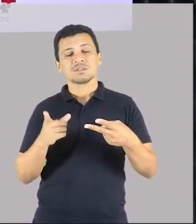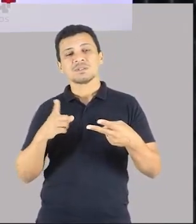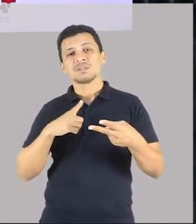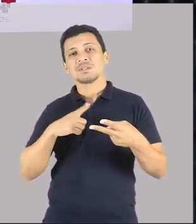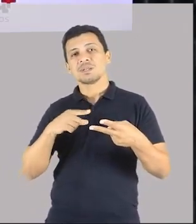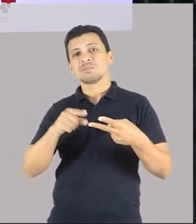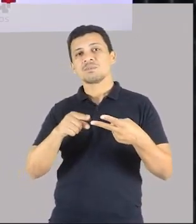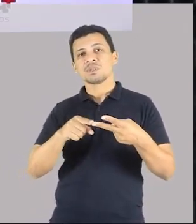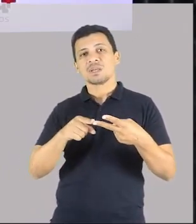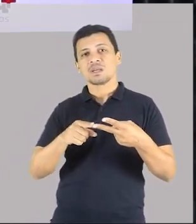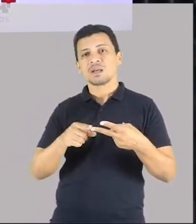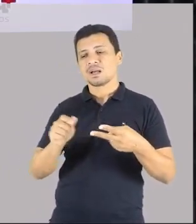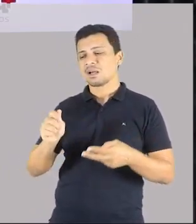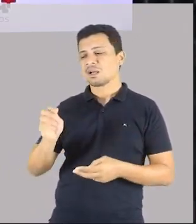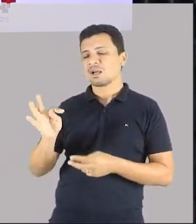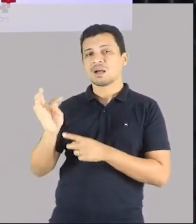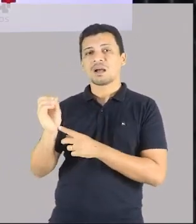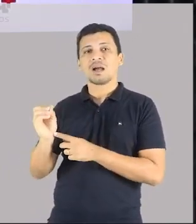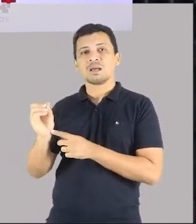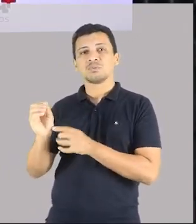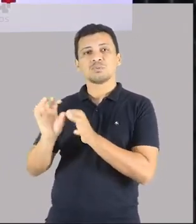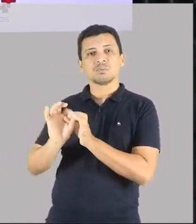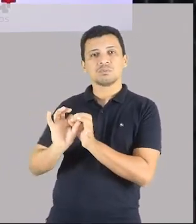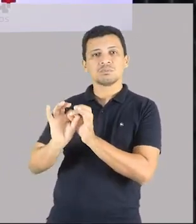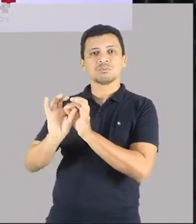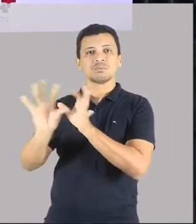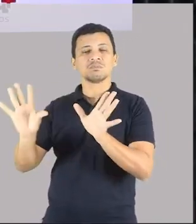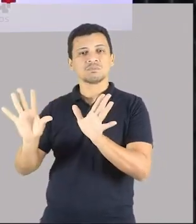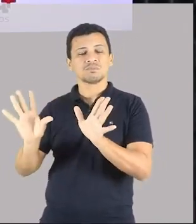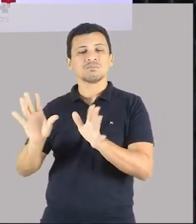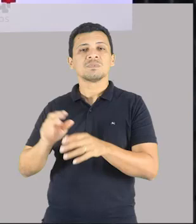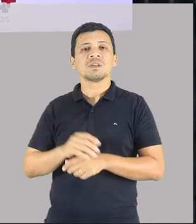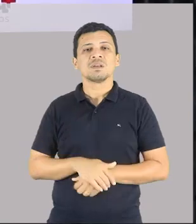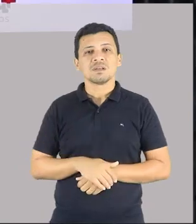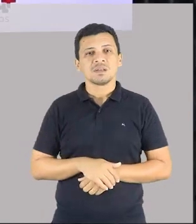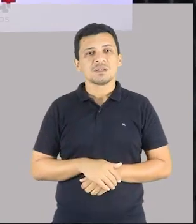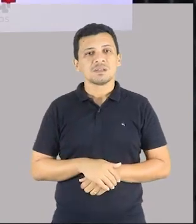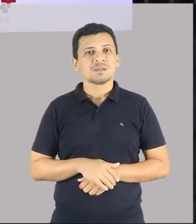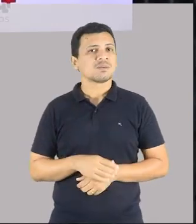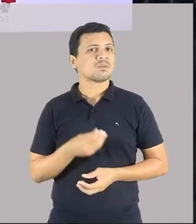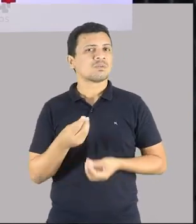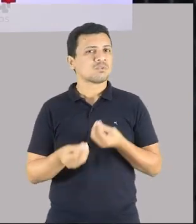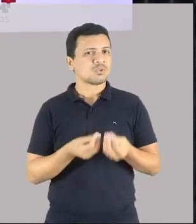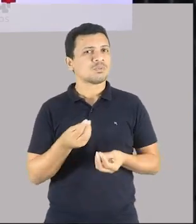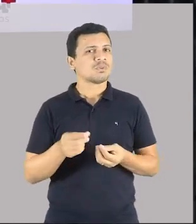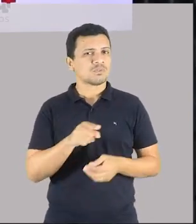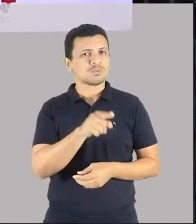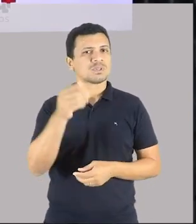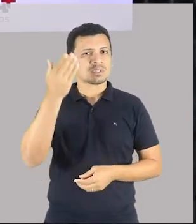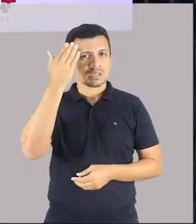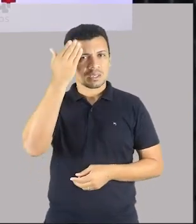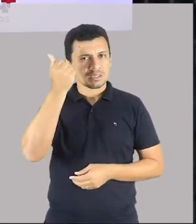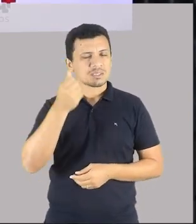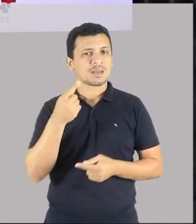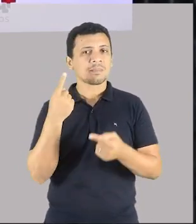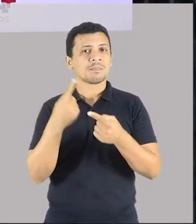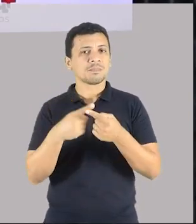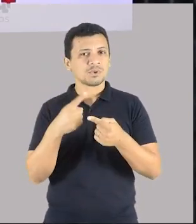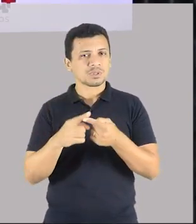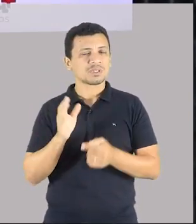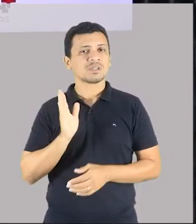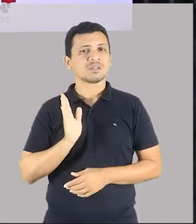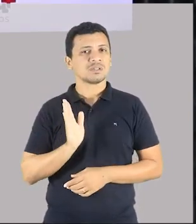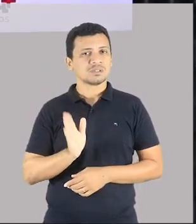ato vinculado e um ato discricionário. Talvez você já até saiba o que é isso, porque nós já passamos de